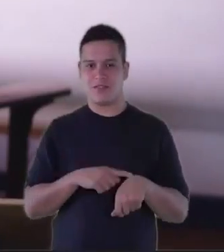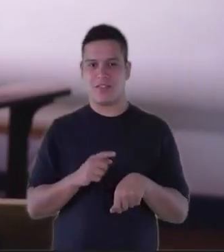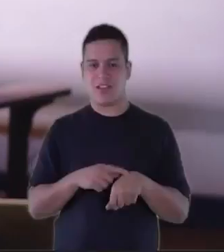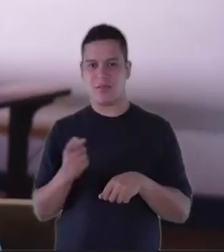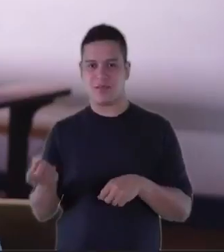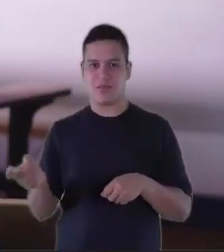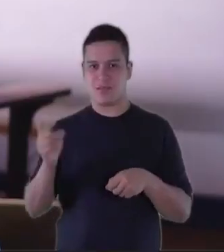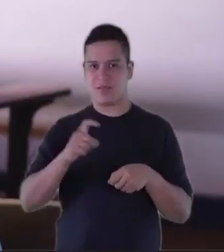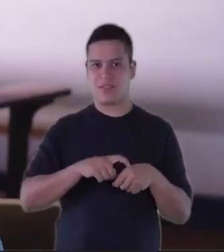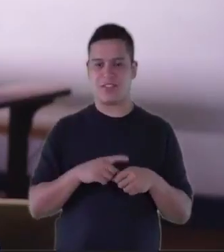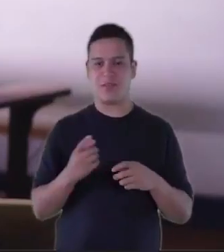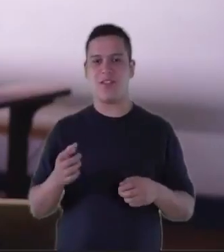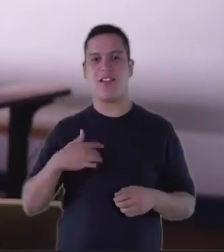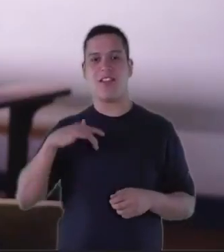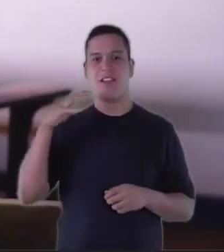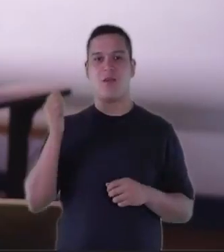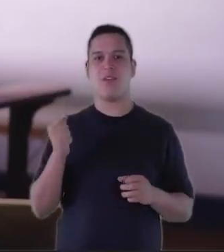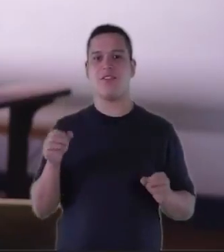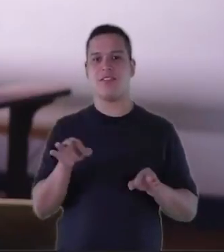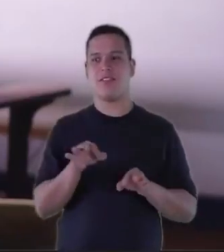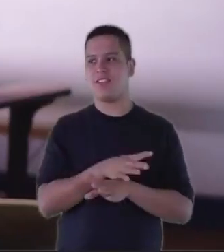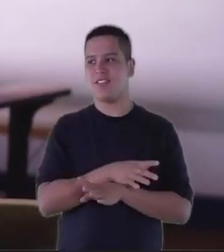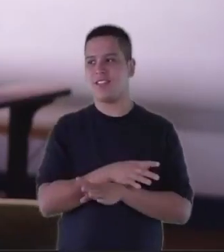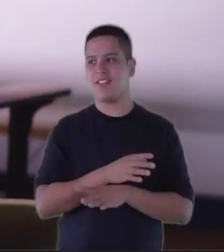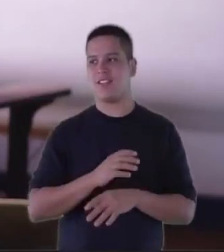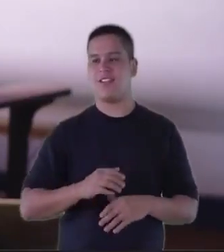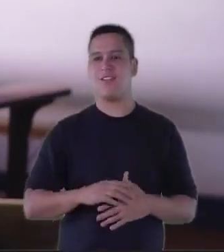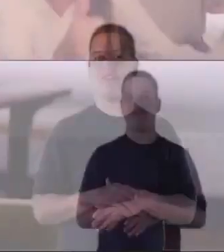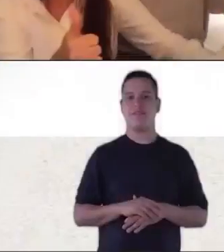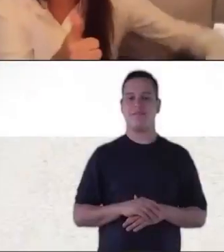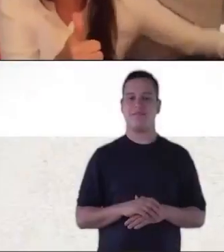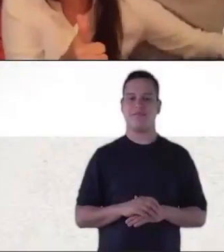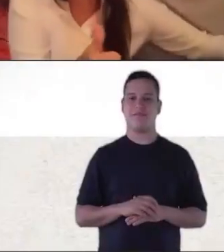achei que já tinha acabado. Porque você...